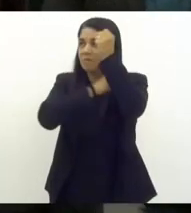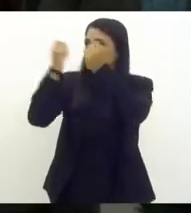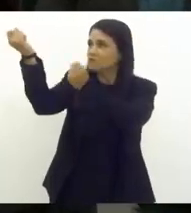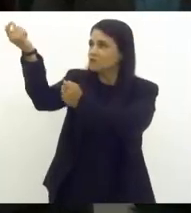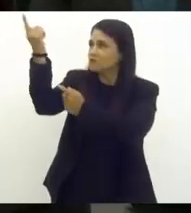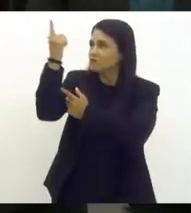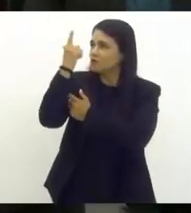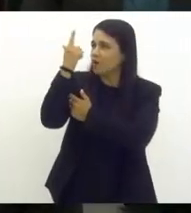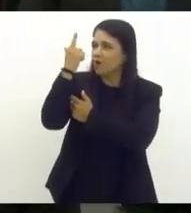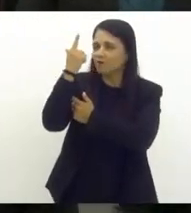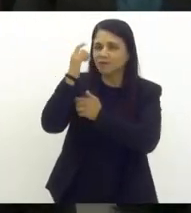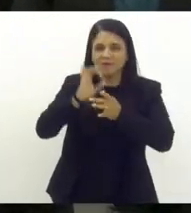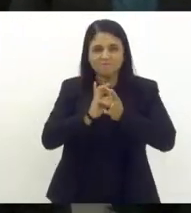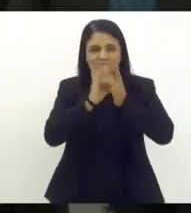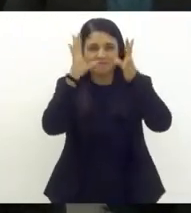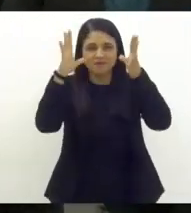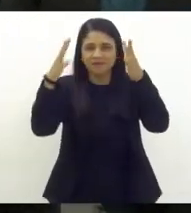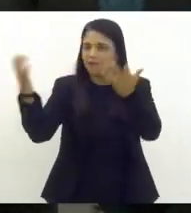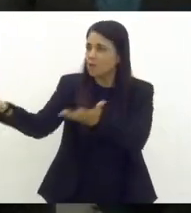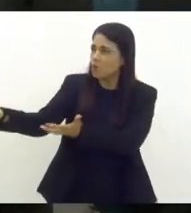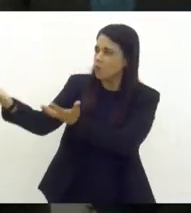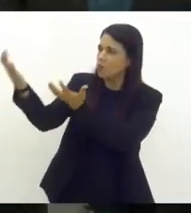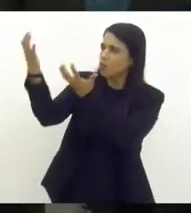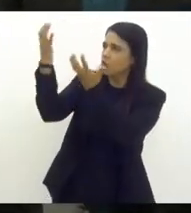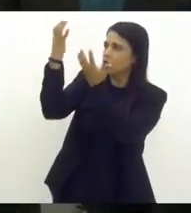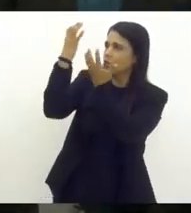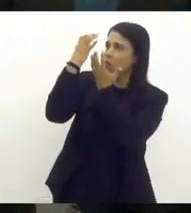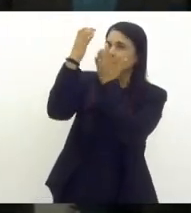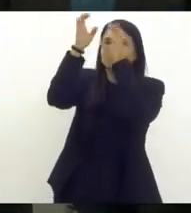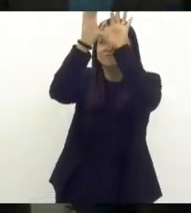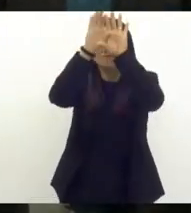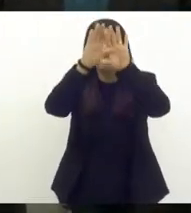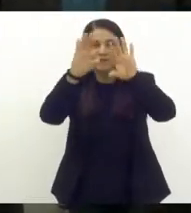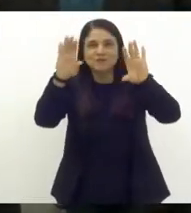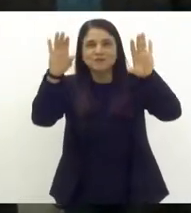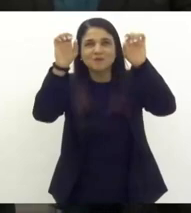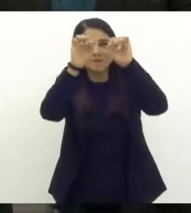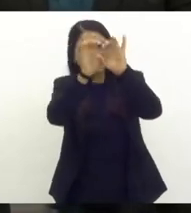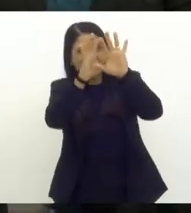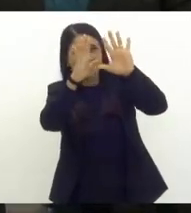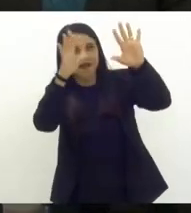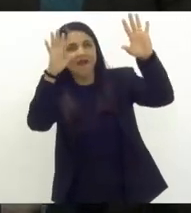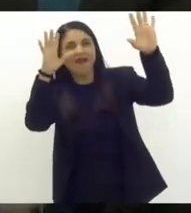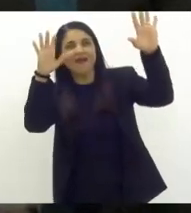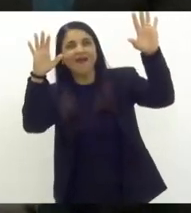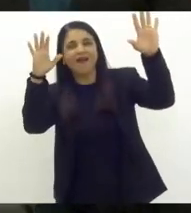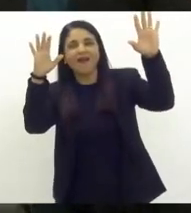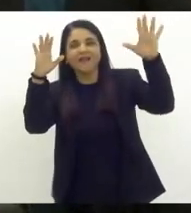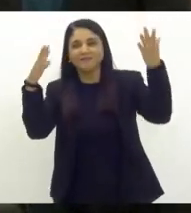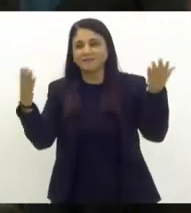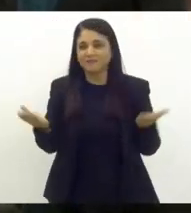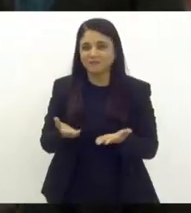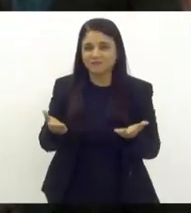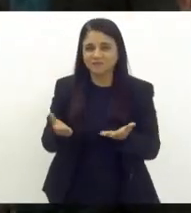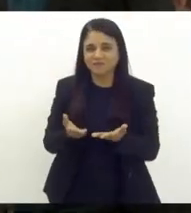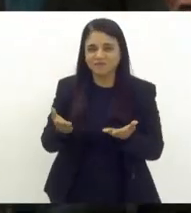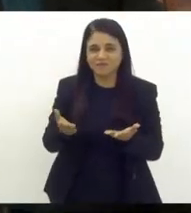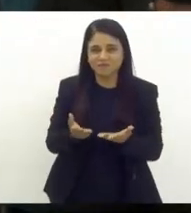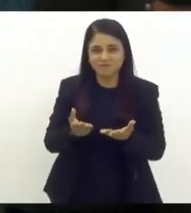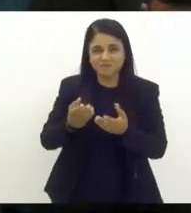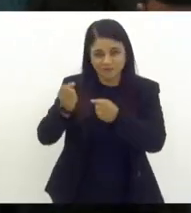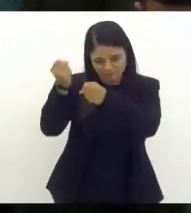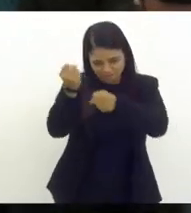sol da liberdade e raios fidos brilhou no céu da pátria nesse instante seu